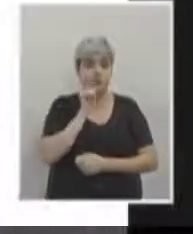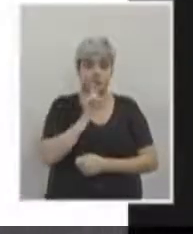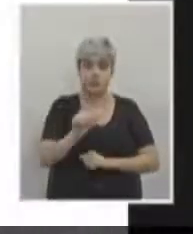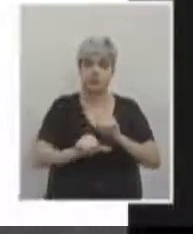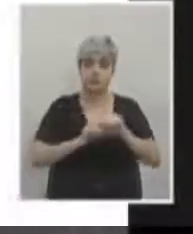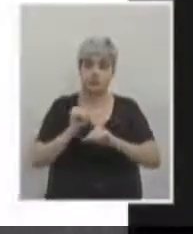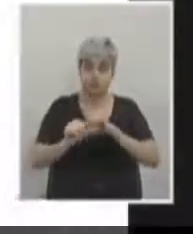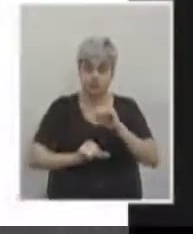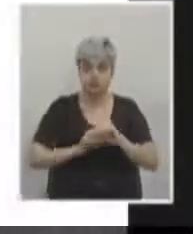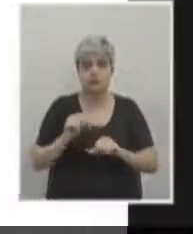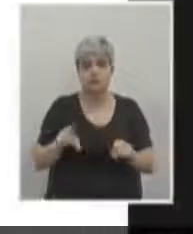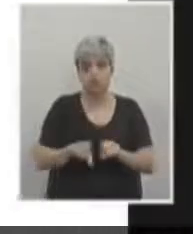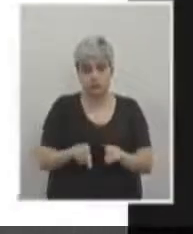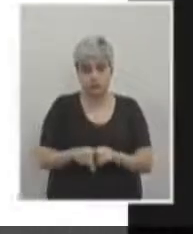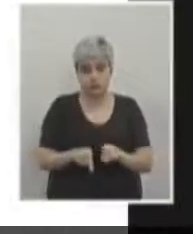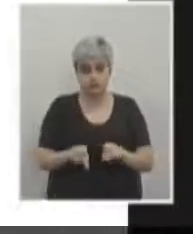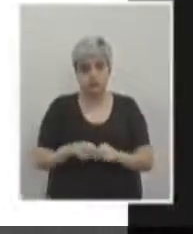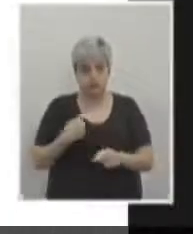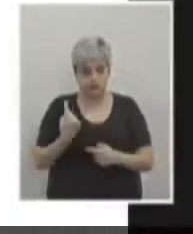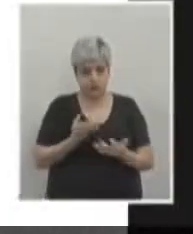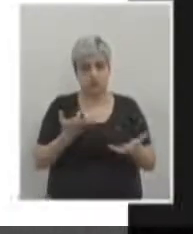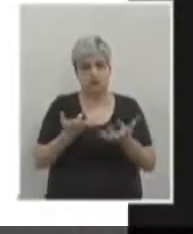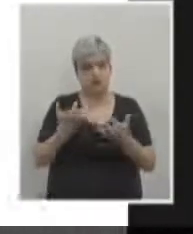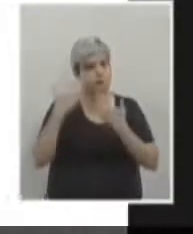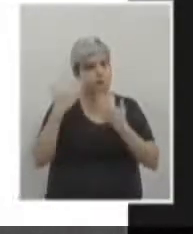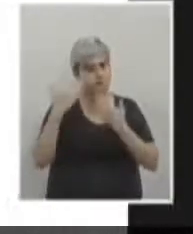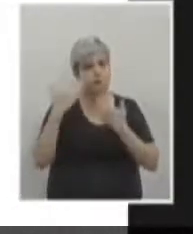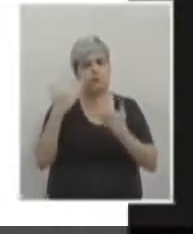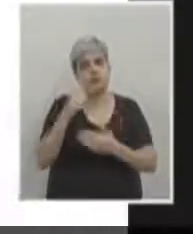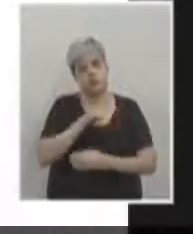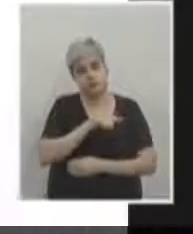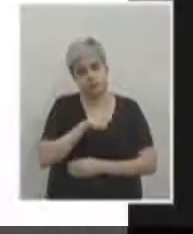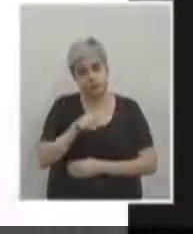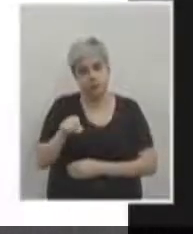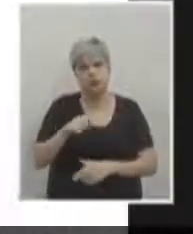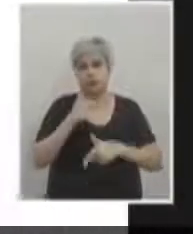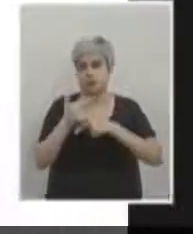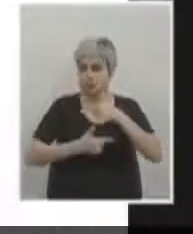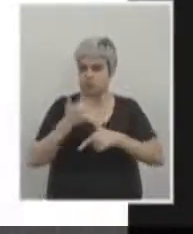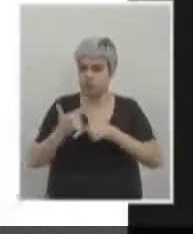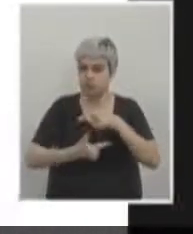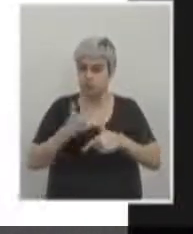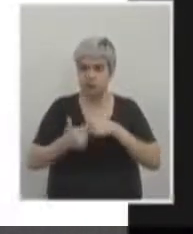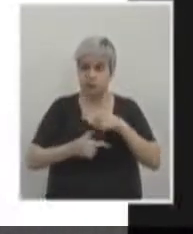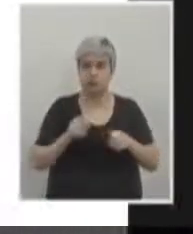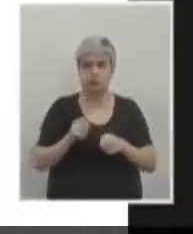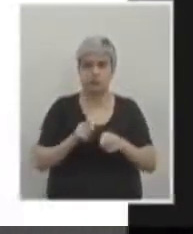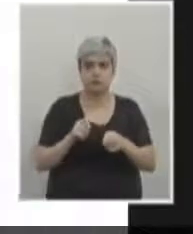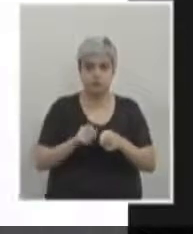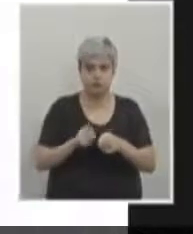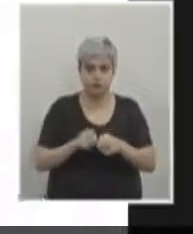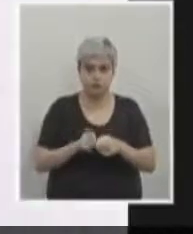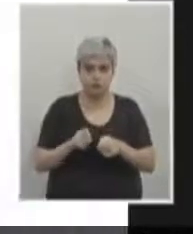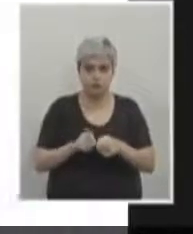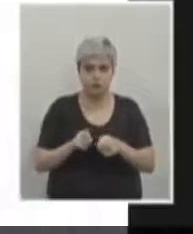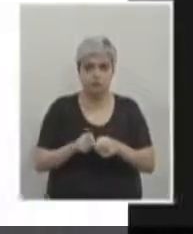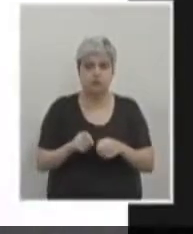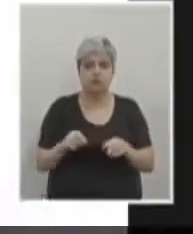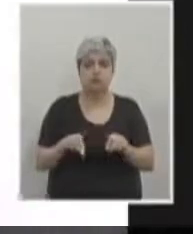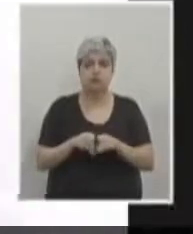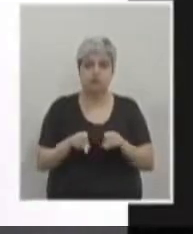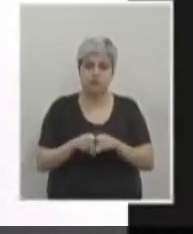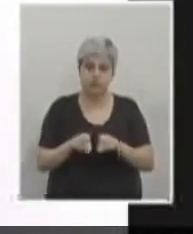oportunidade, a gente está atento para isso. A gente agradece muito vocês pelo trabalho que vocês fazem, pelo trabalho que vocês desempenham,